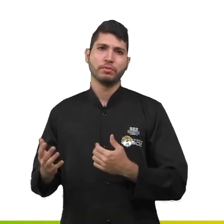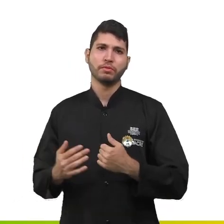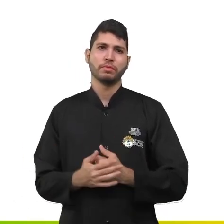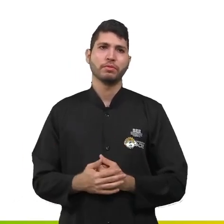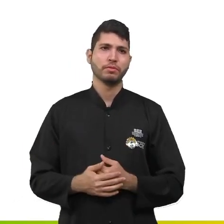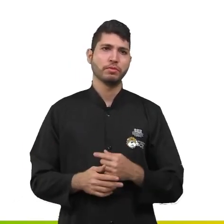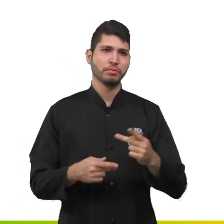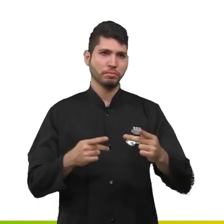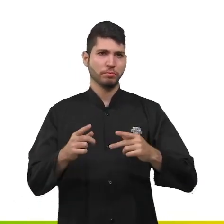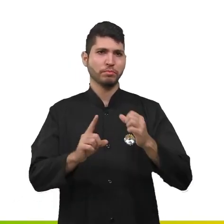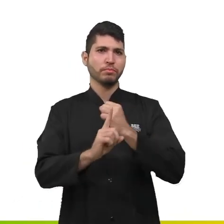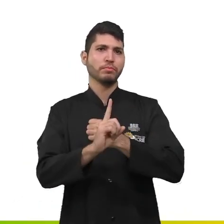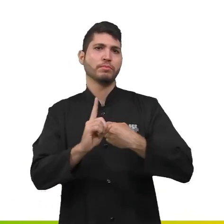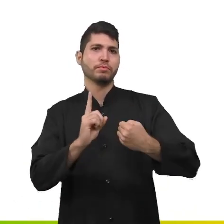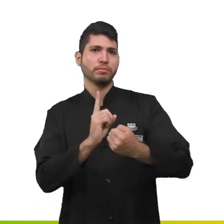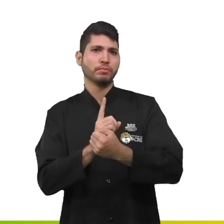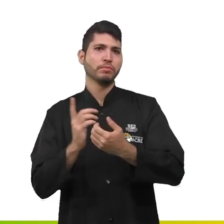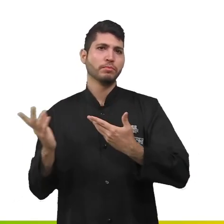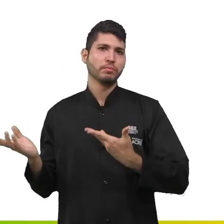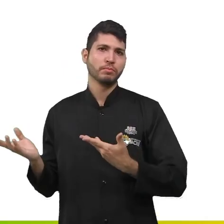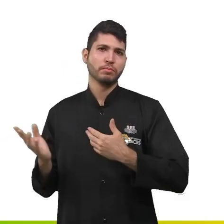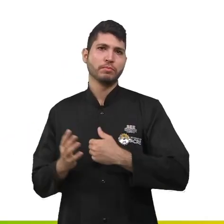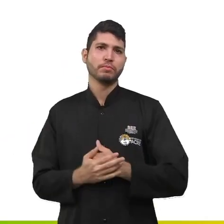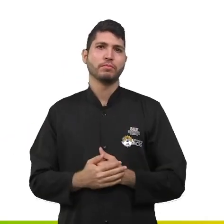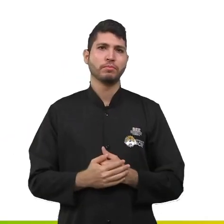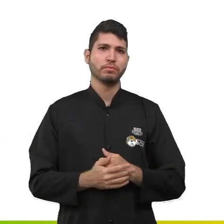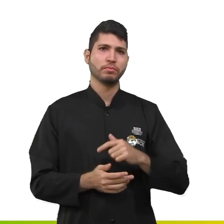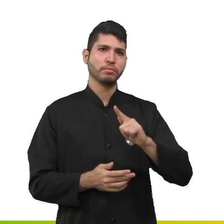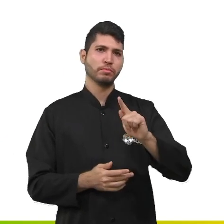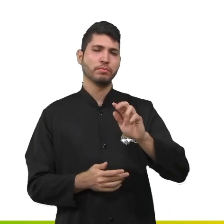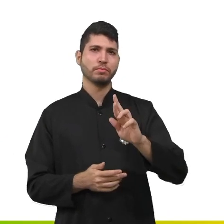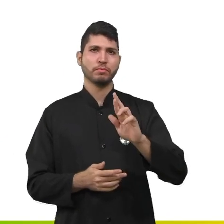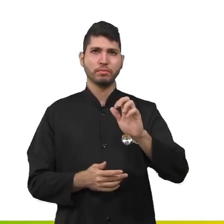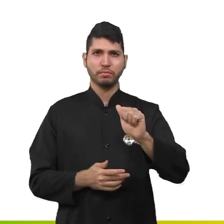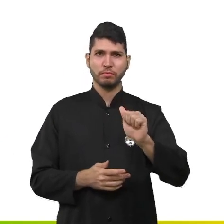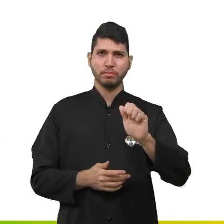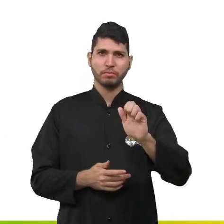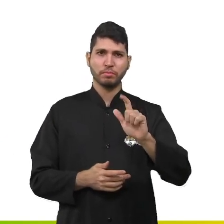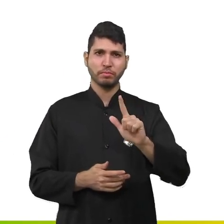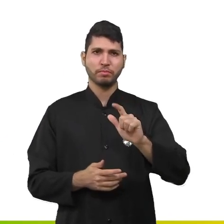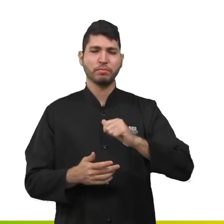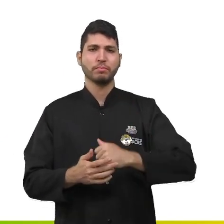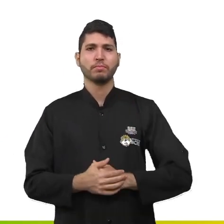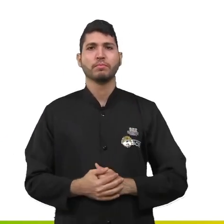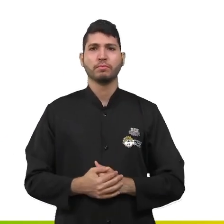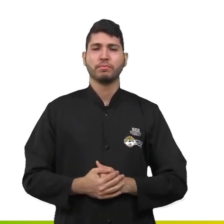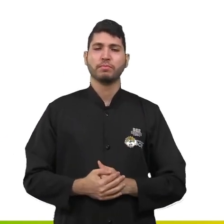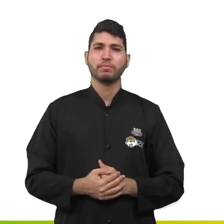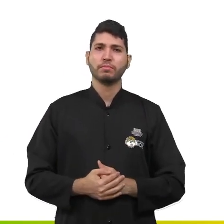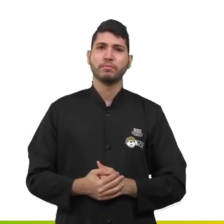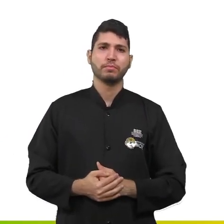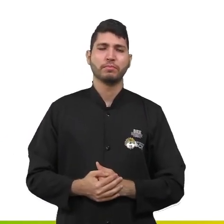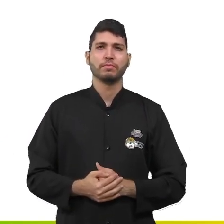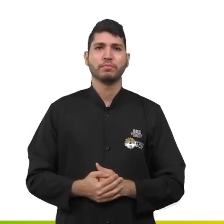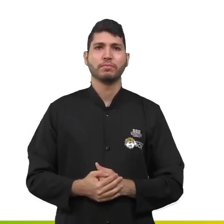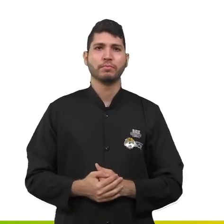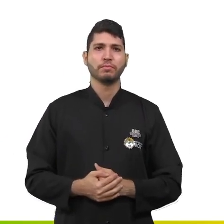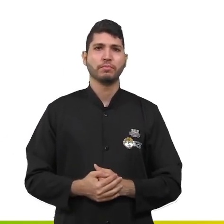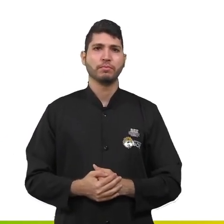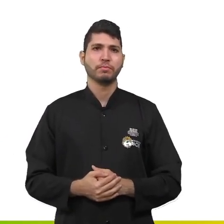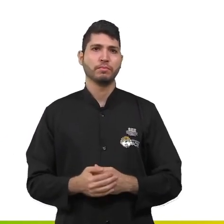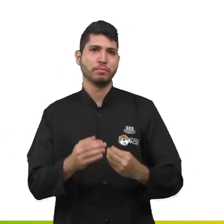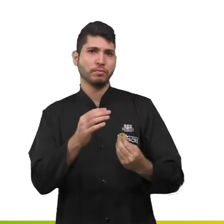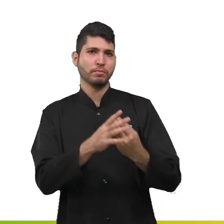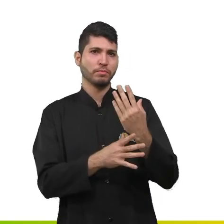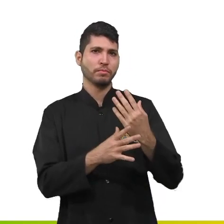sociais que são bem exitosos, né? Temos a criação aqui temos o projeto Grael, que tem a criação pelo Torben